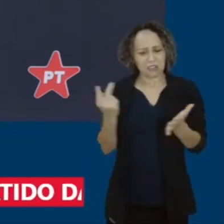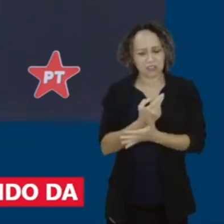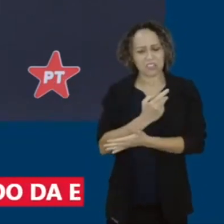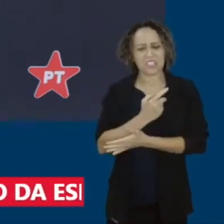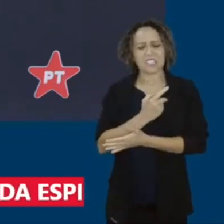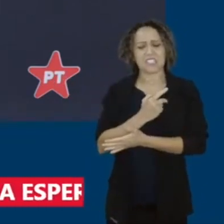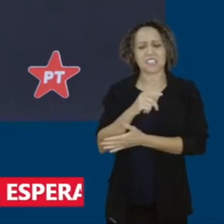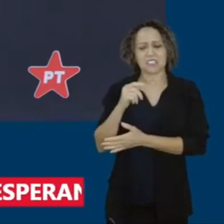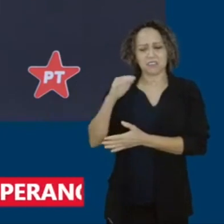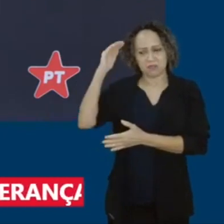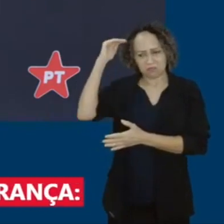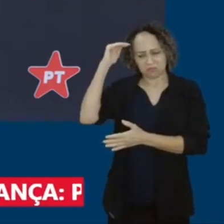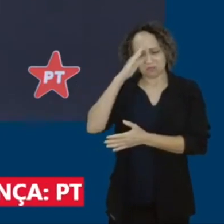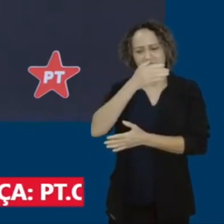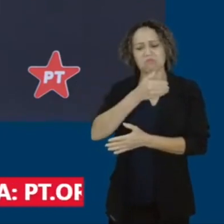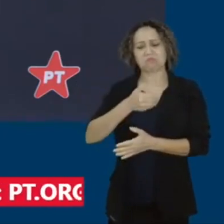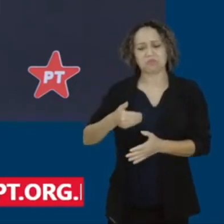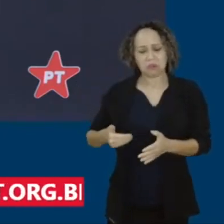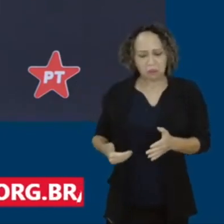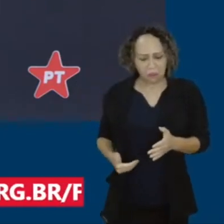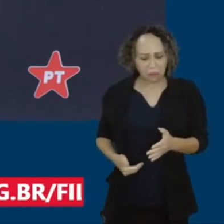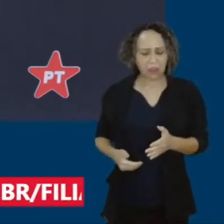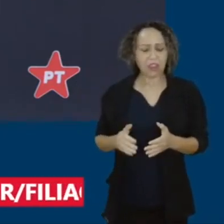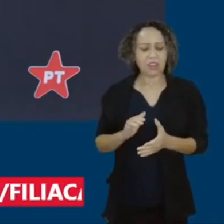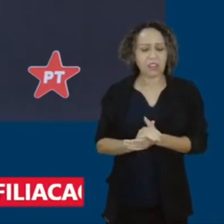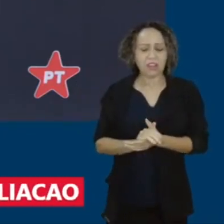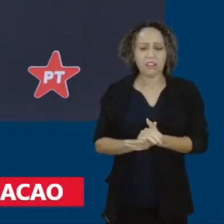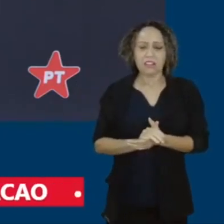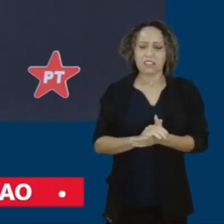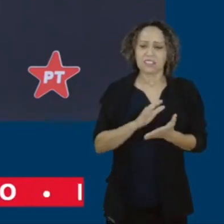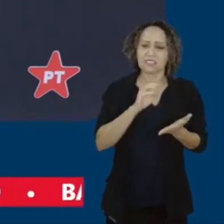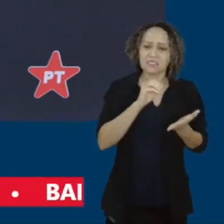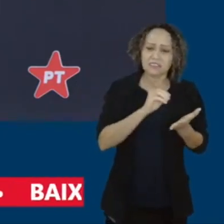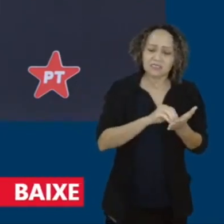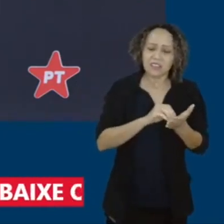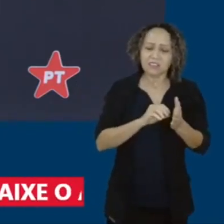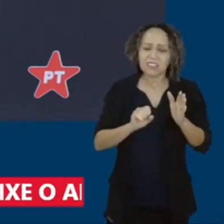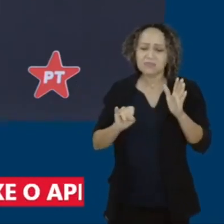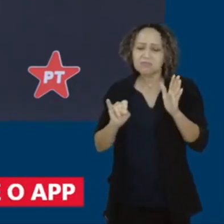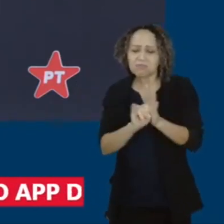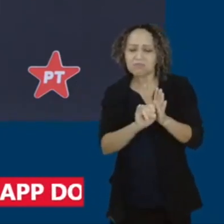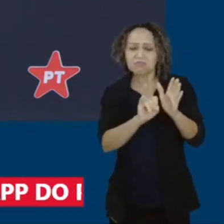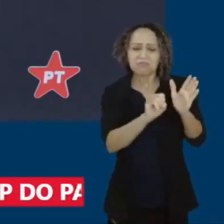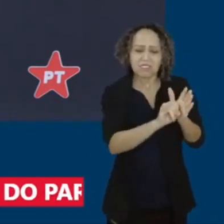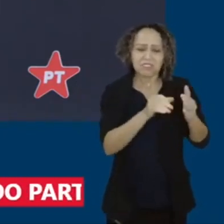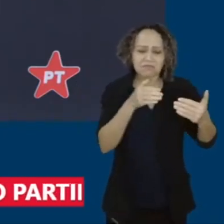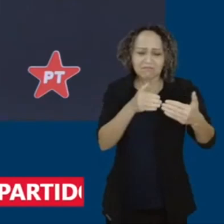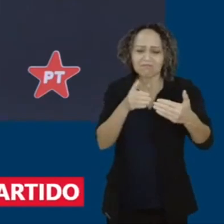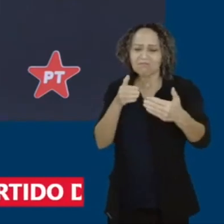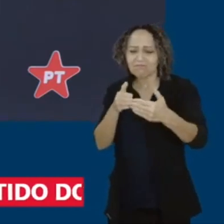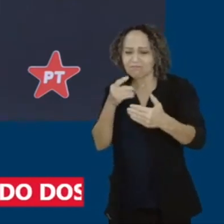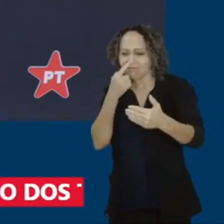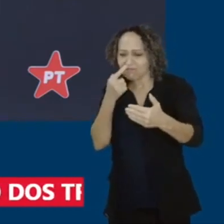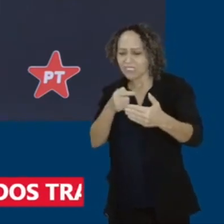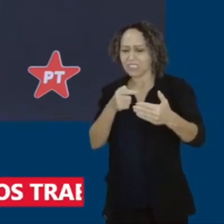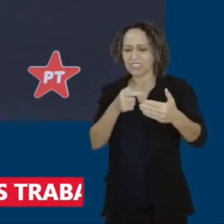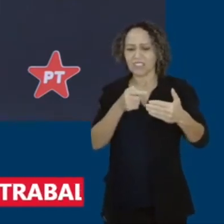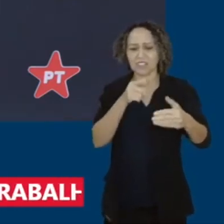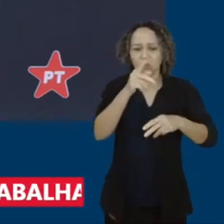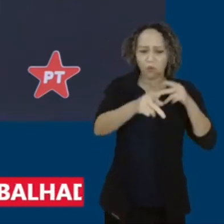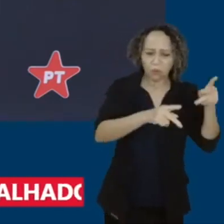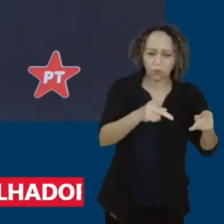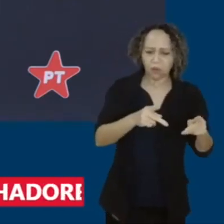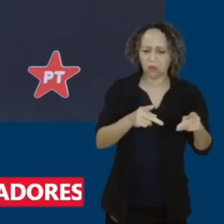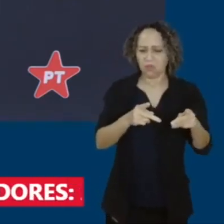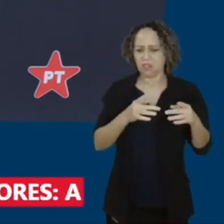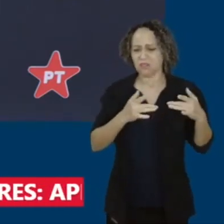liberal, esta falta de identidade dos governantes com o povo, falta de fraternidade, falta de amor, que o Lula tem